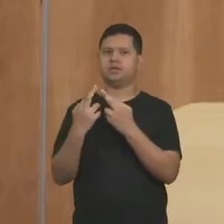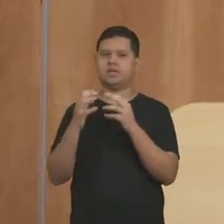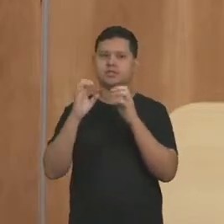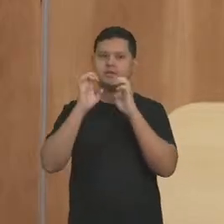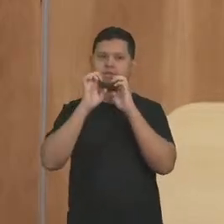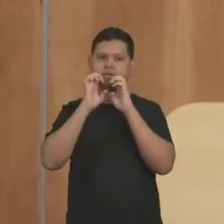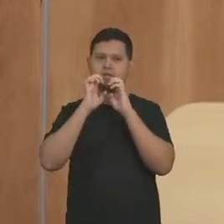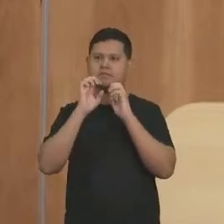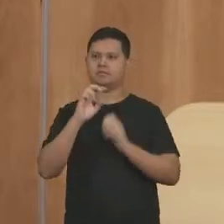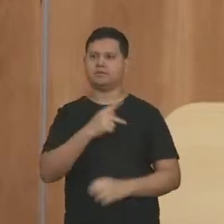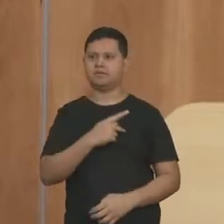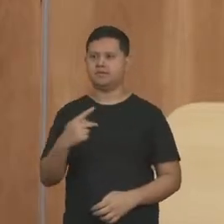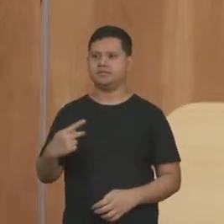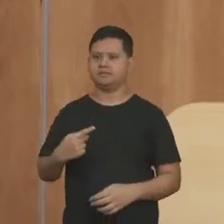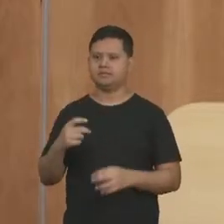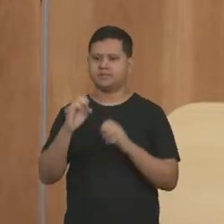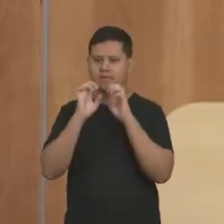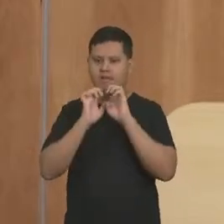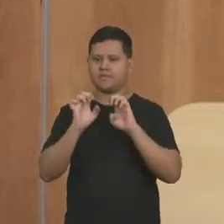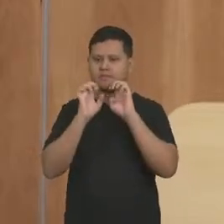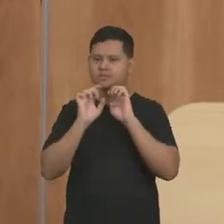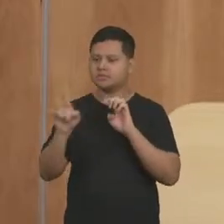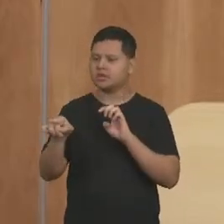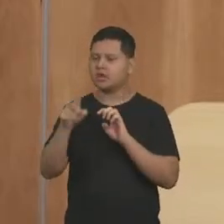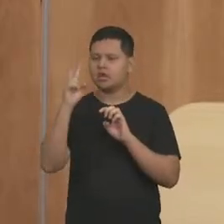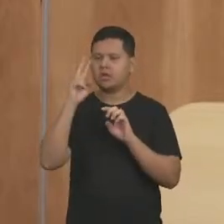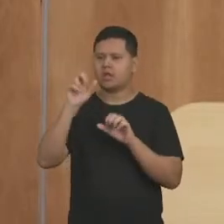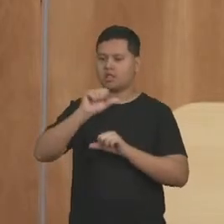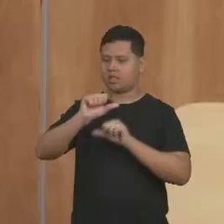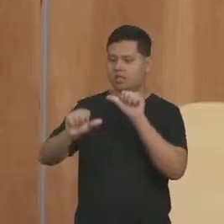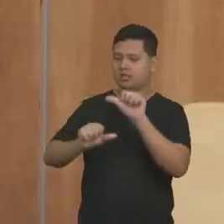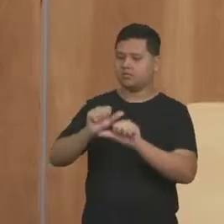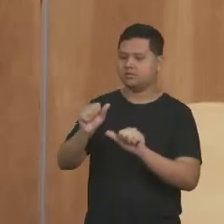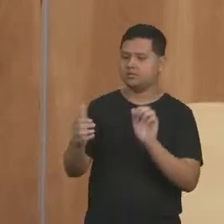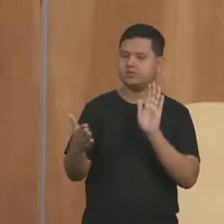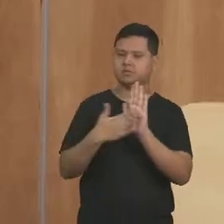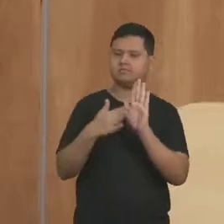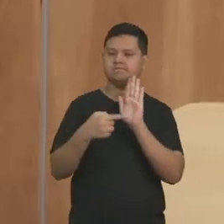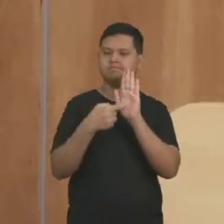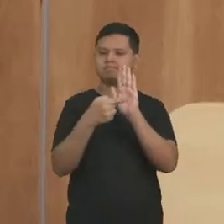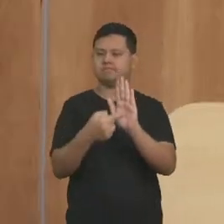eles. Estimular a mudança de modelo econômico destrutivo.